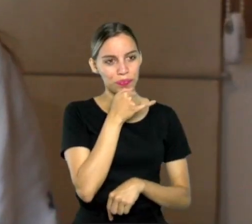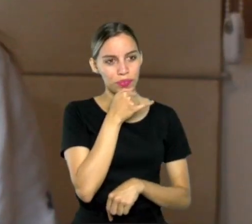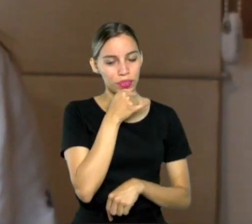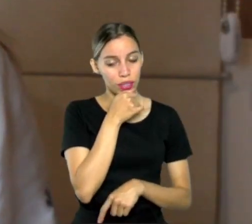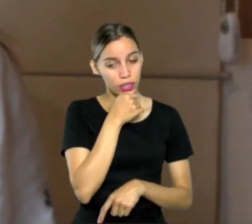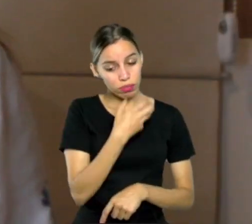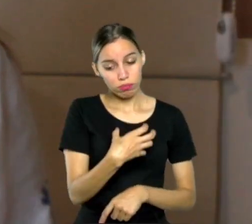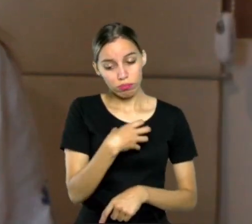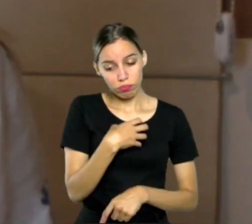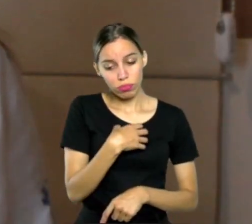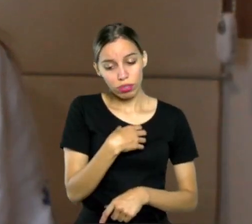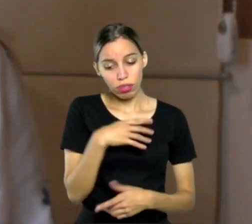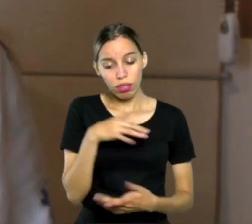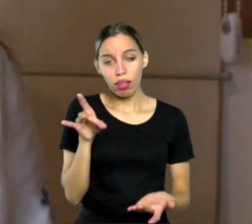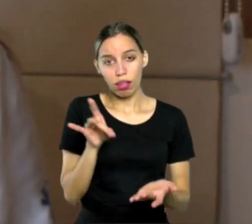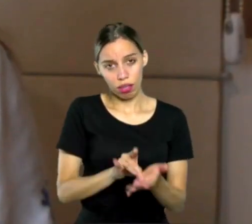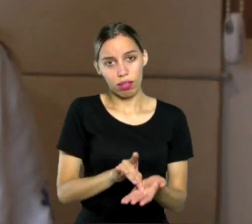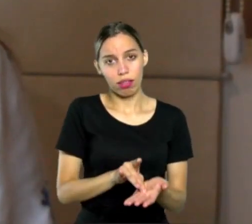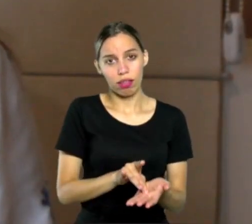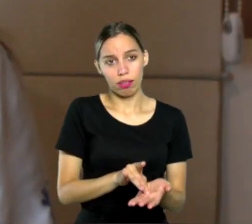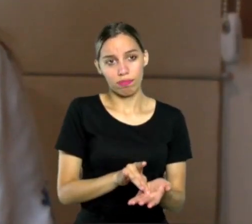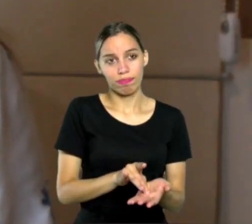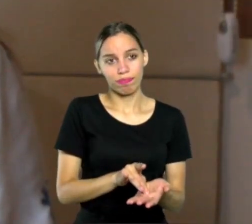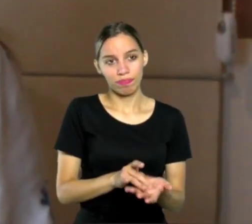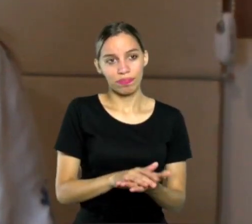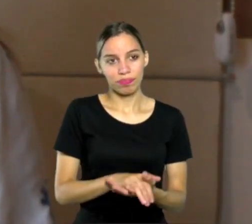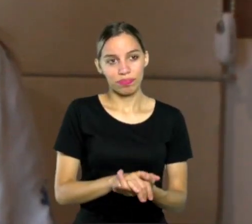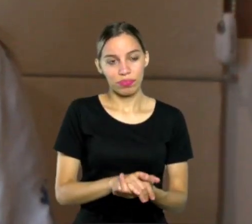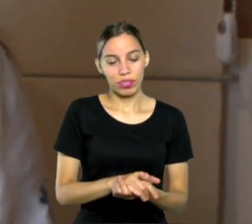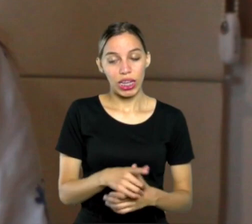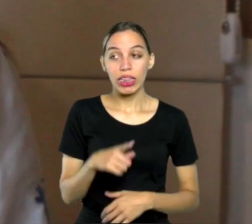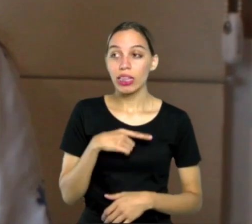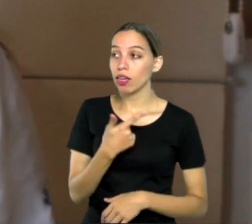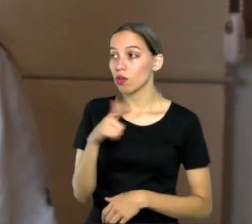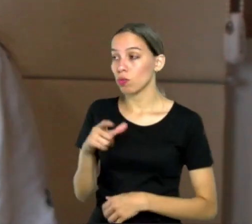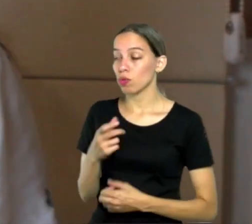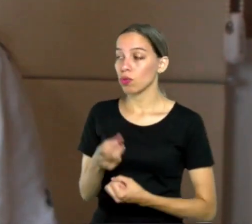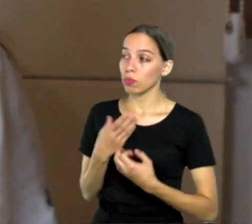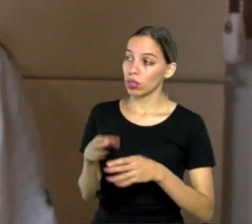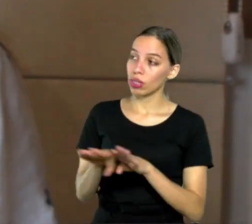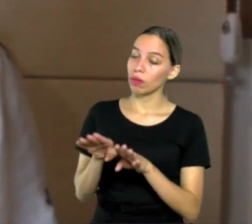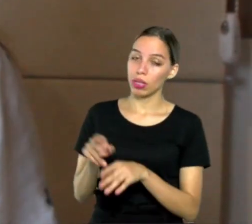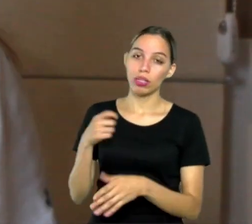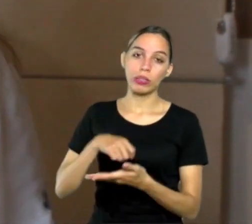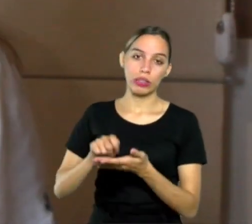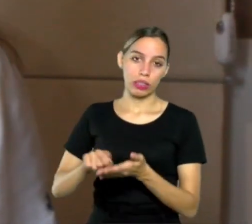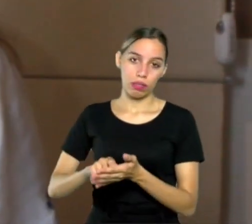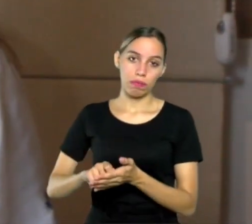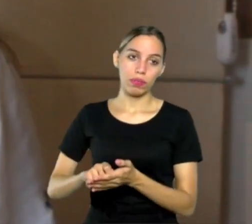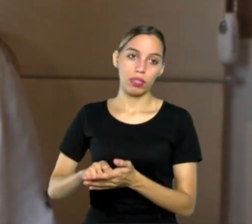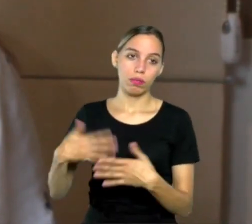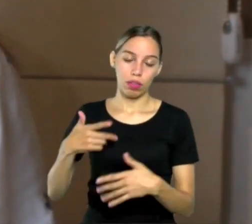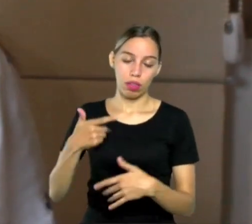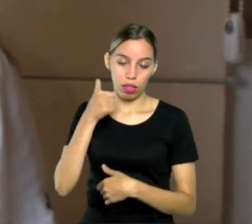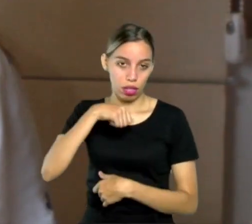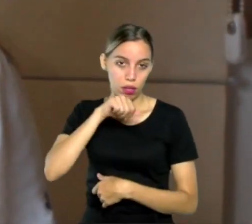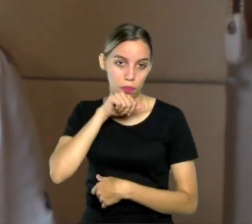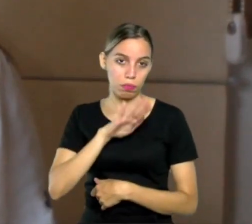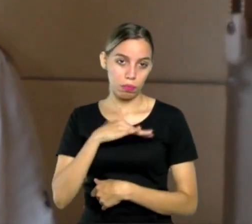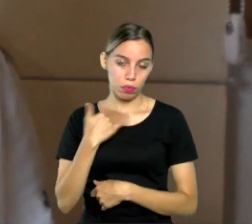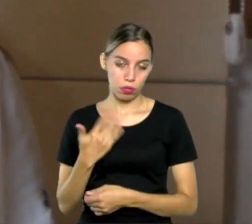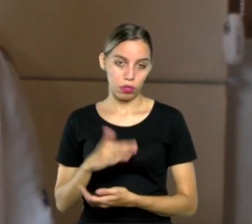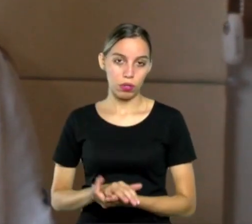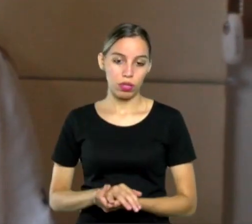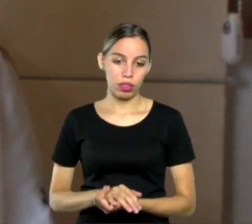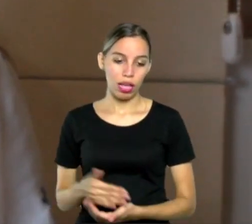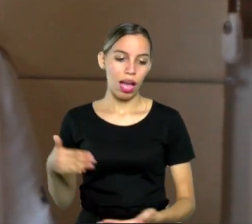né? Tem esse aqui, que também eu escrevi nessa época da morte da minha mãe, que chama Até o Sofrimento.